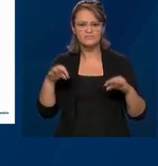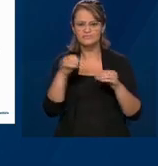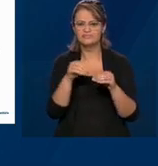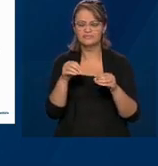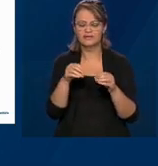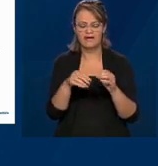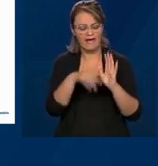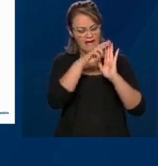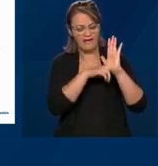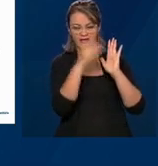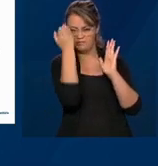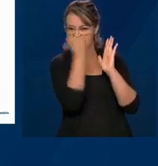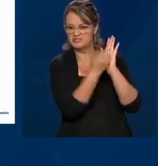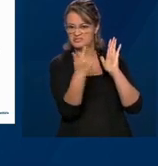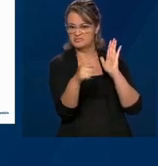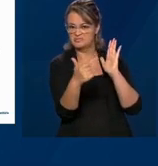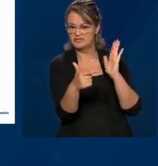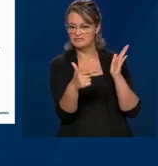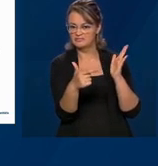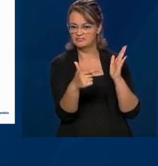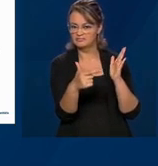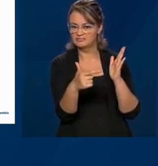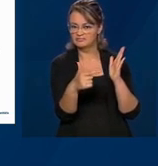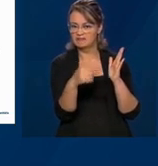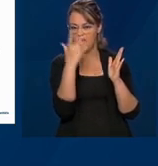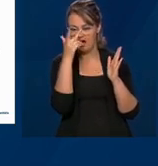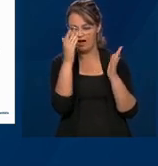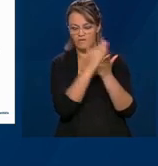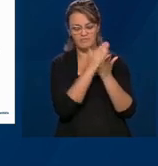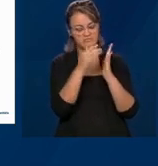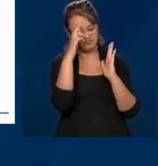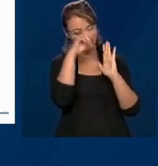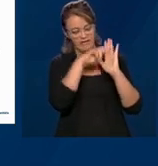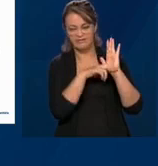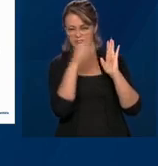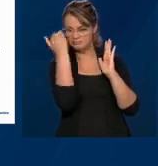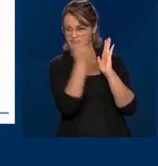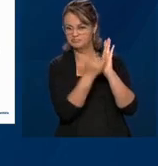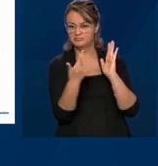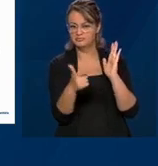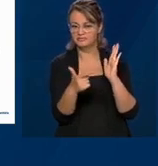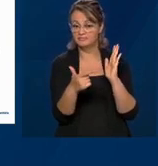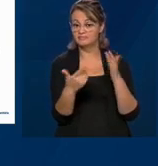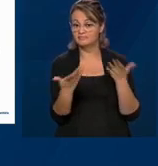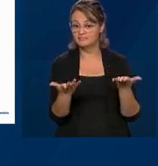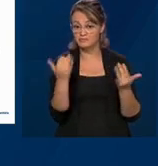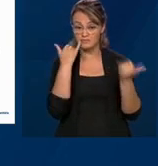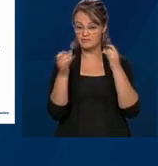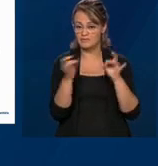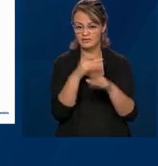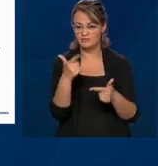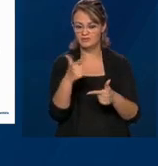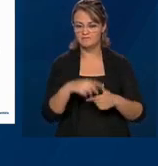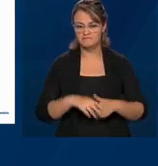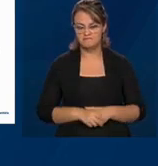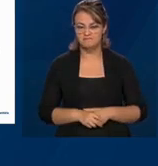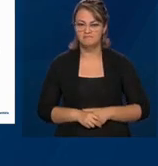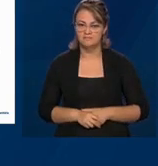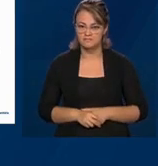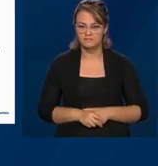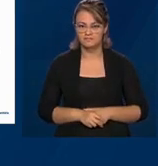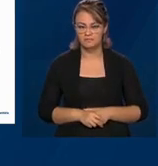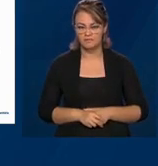protocolo ocorrido no estudo, por braço do estudo, com adequada classificação de impacto e categoria.